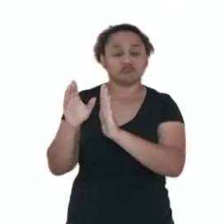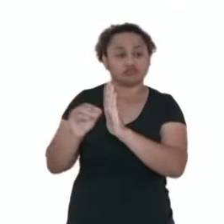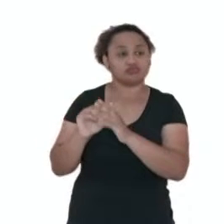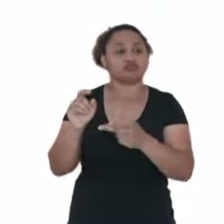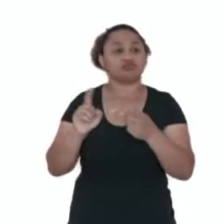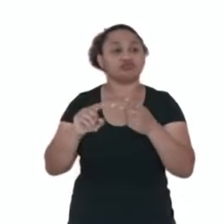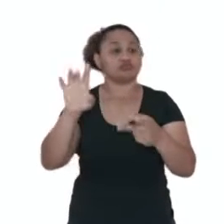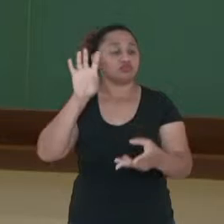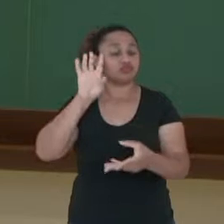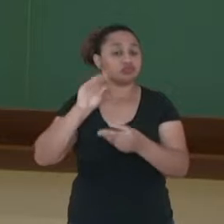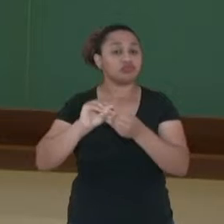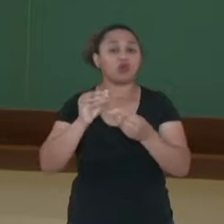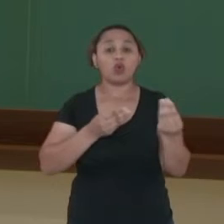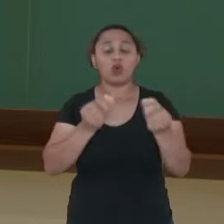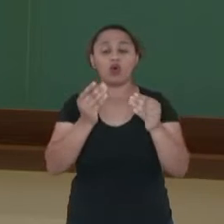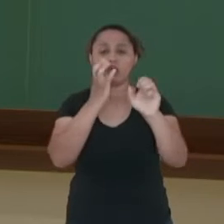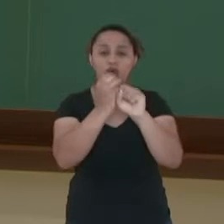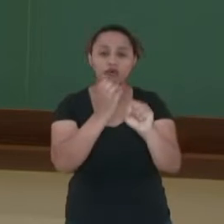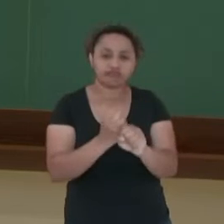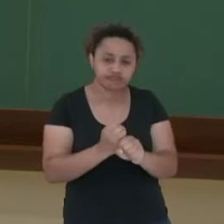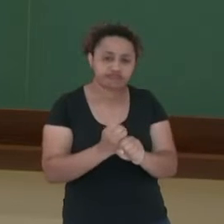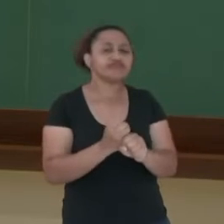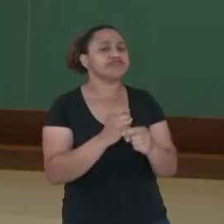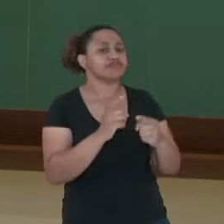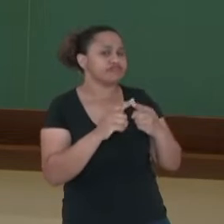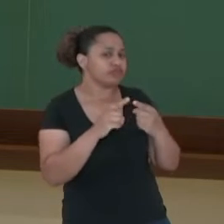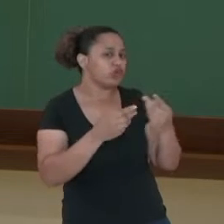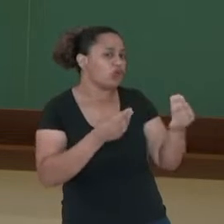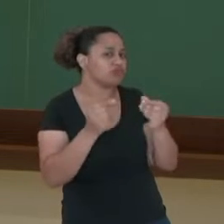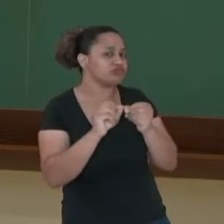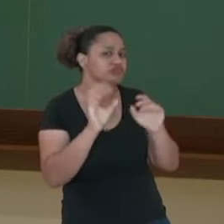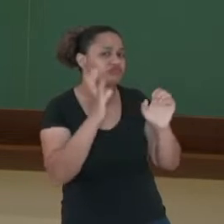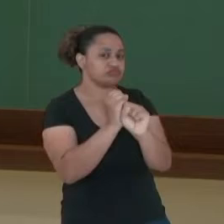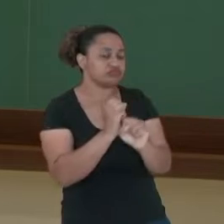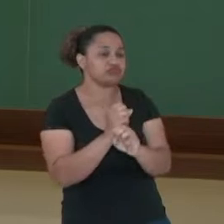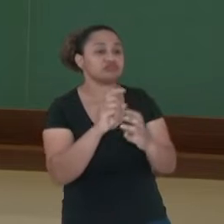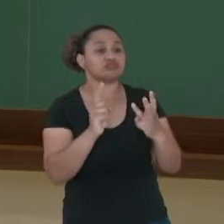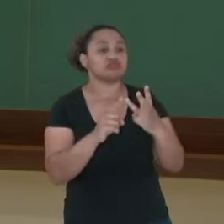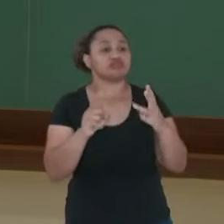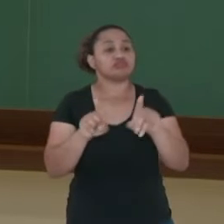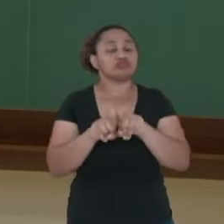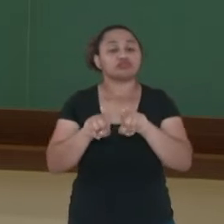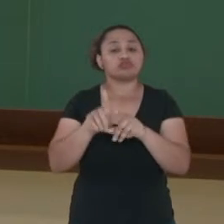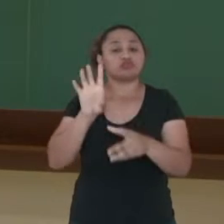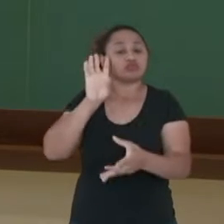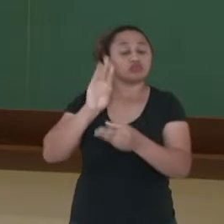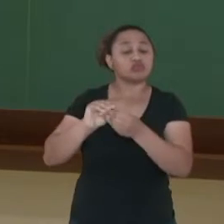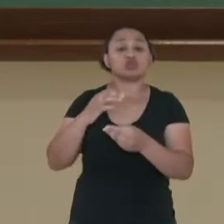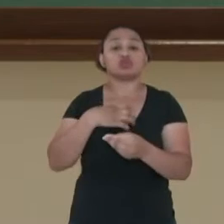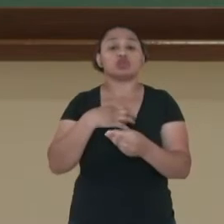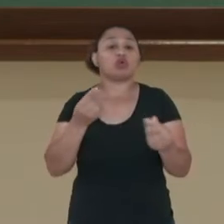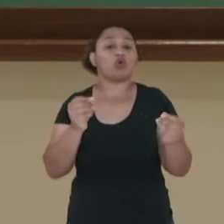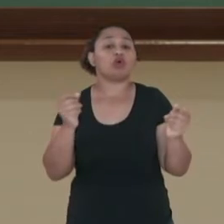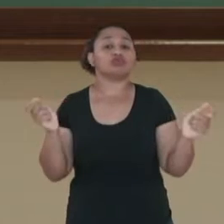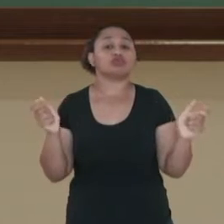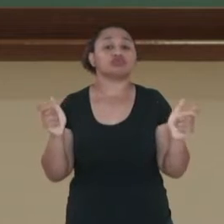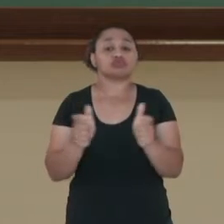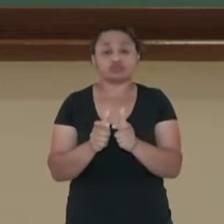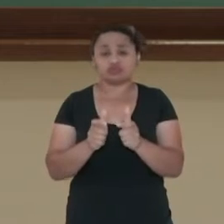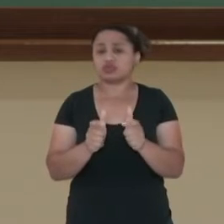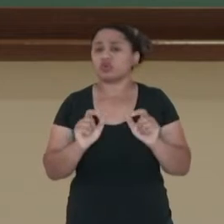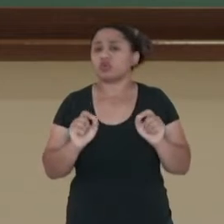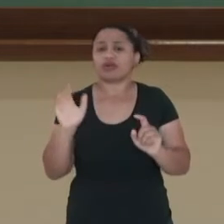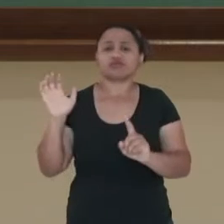como que se faz esse cálculo da pegada ecológica e, por fim, entender as formas de reduzir essas pegadas ecológicas, reduzir